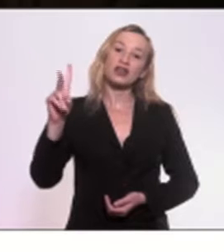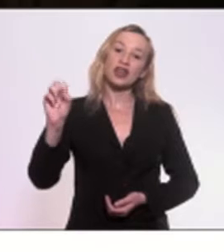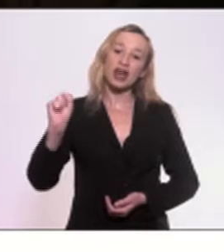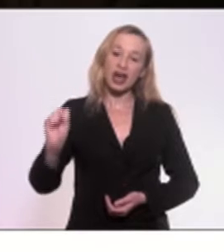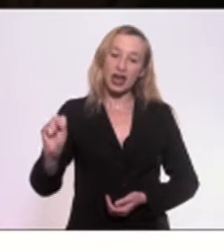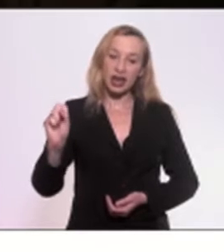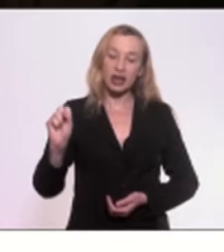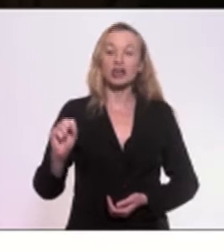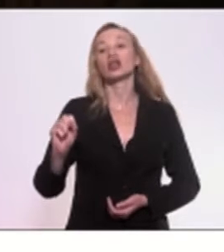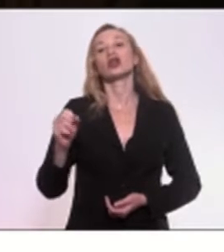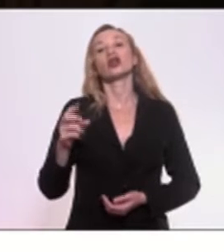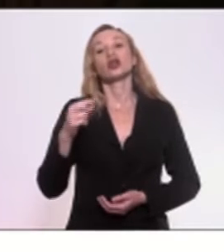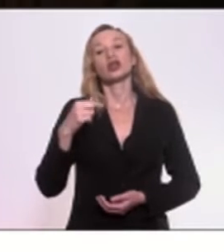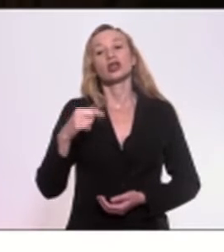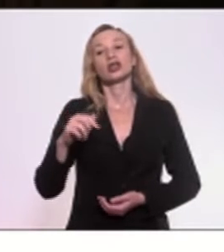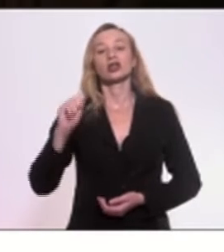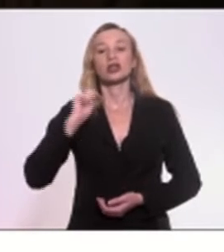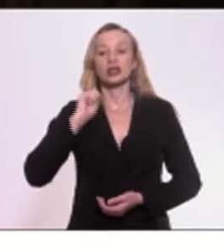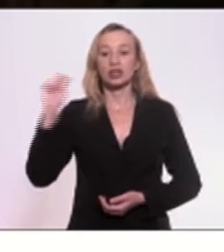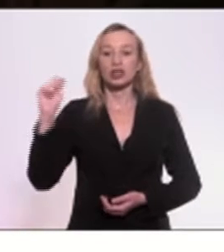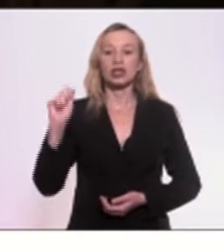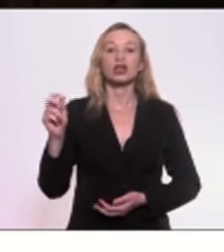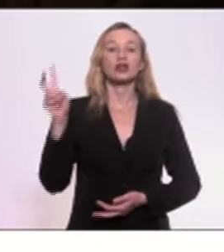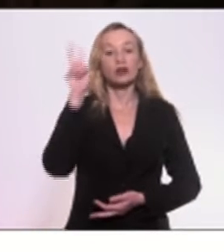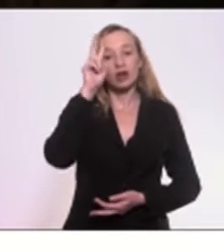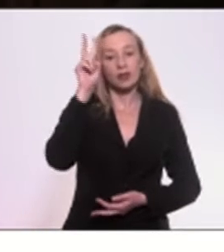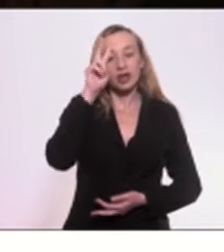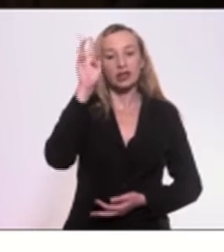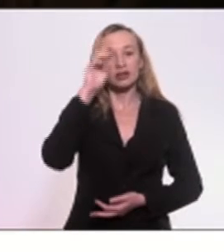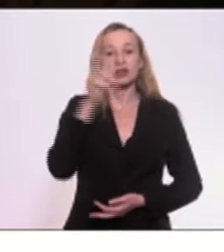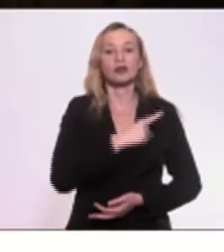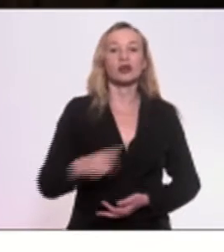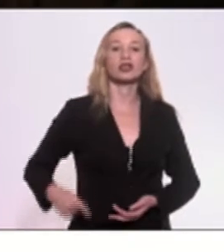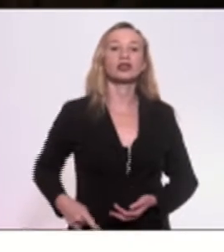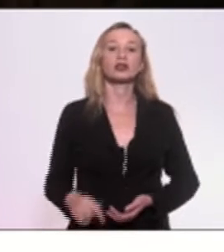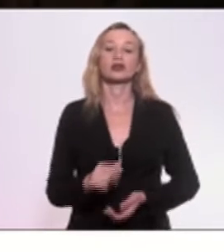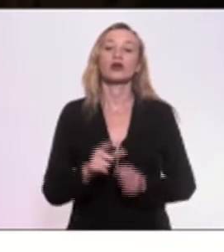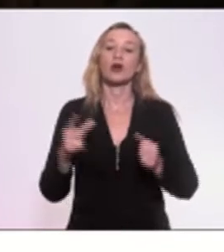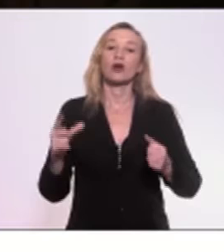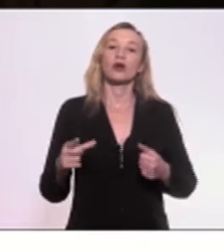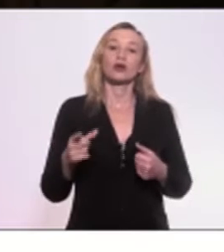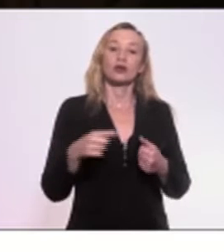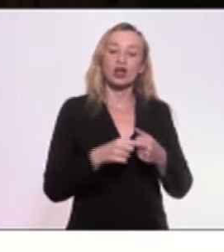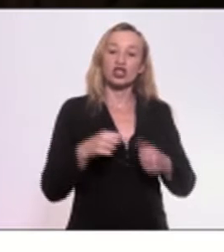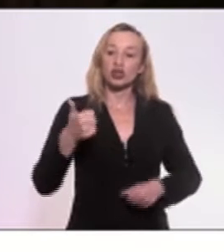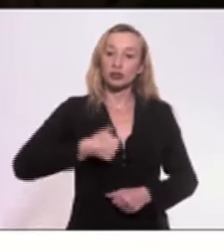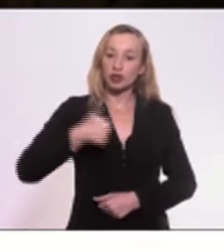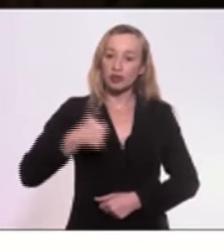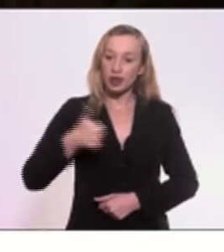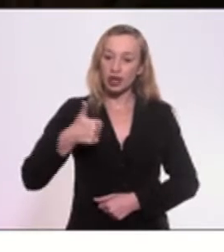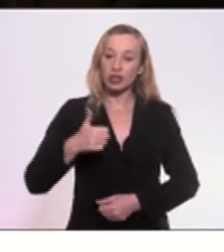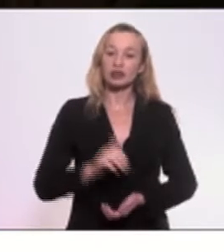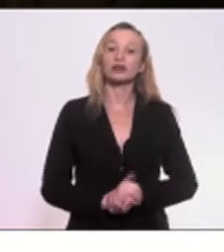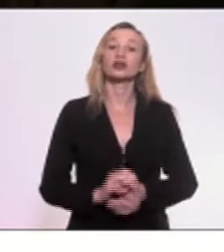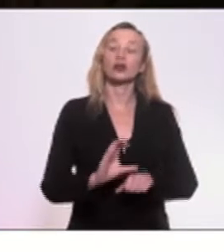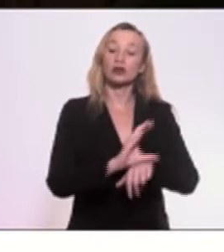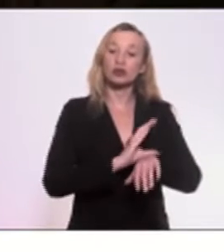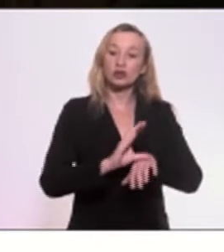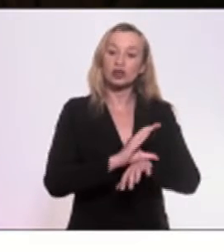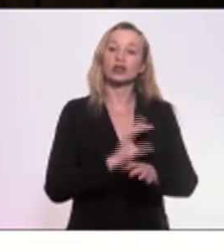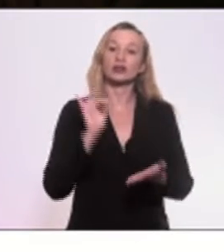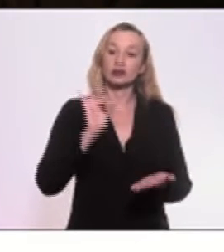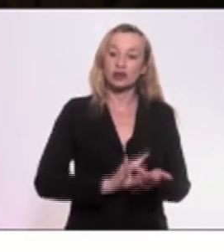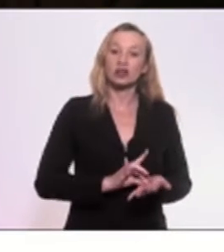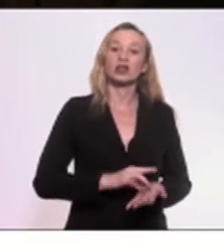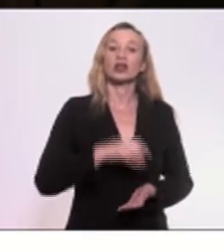presidente, porque no artigo 1º da atual Constituição